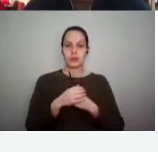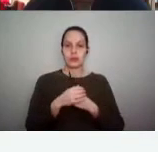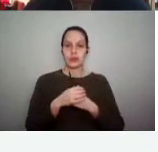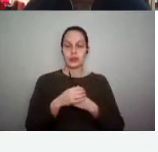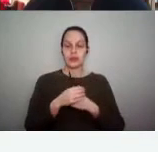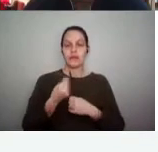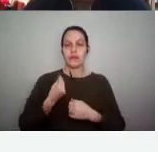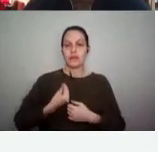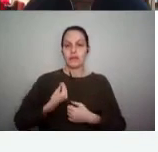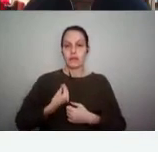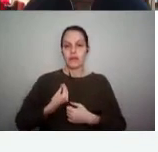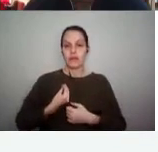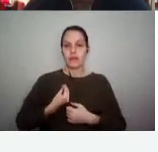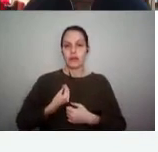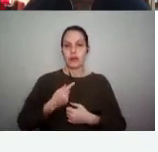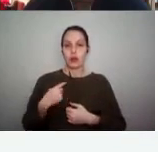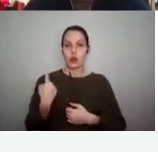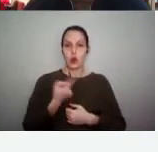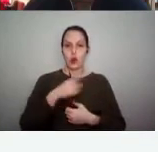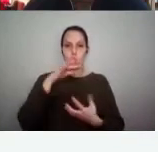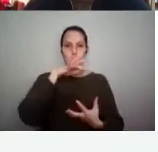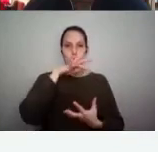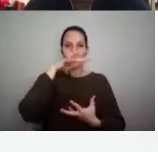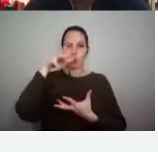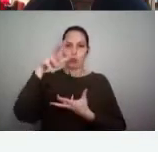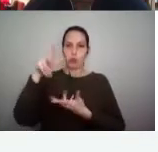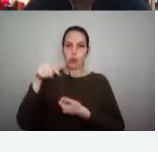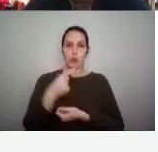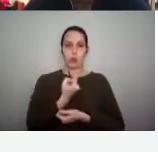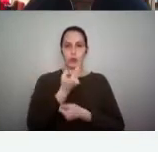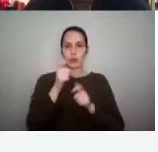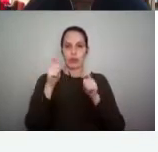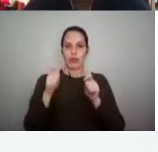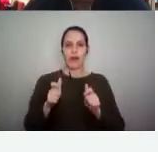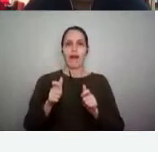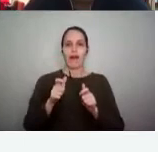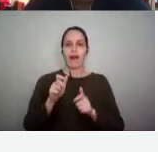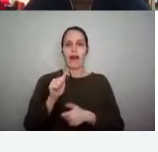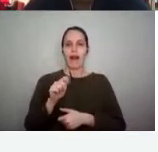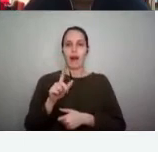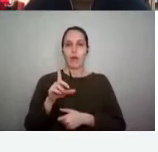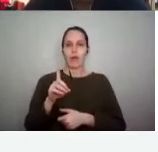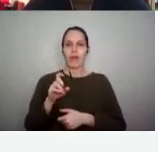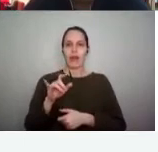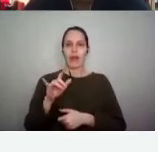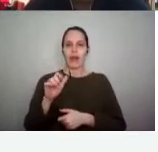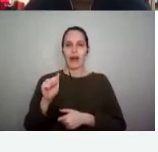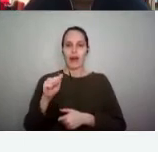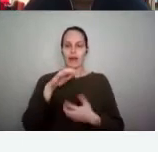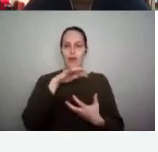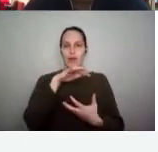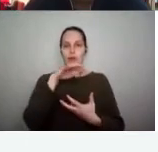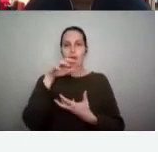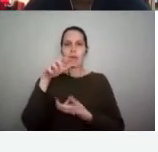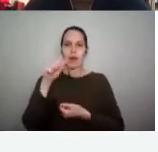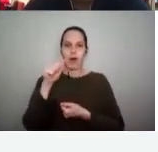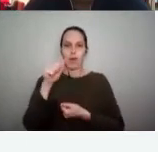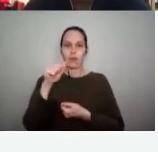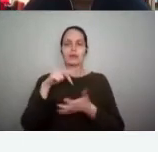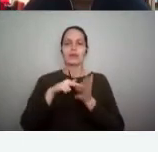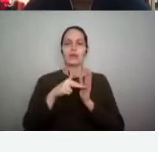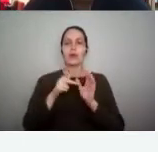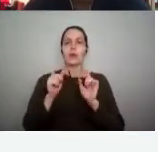vivemos numa grande aldeia global, né? Como já foi dito por tantos teóricos. Quer dizer, ninguém mais é isolado, né? Então